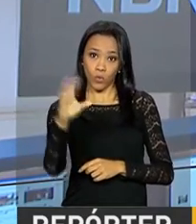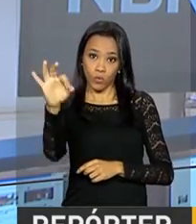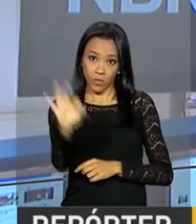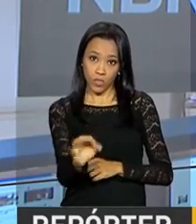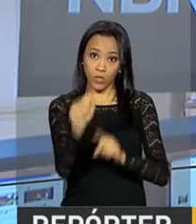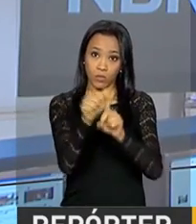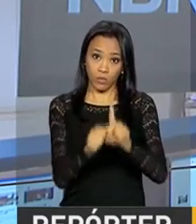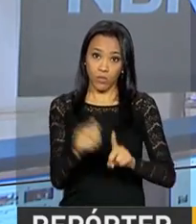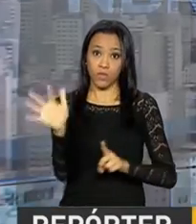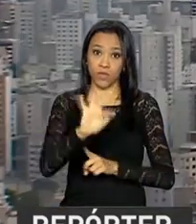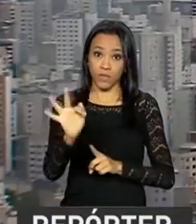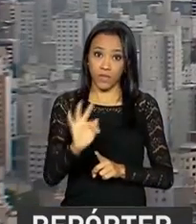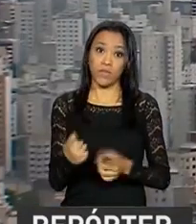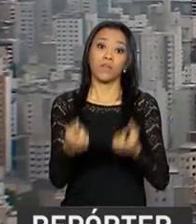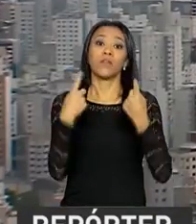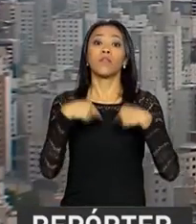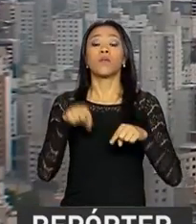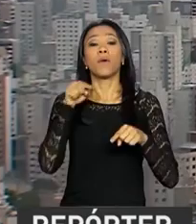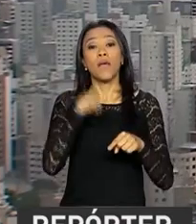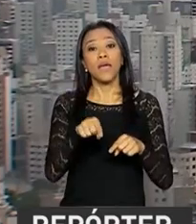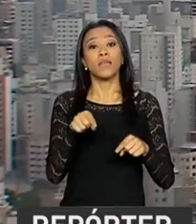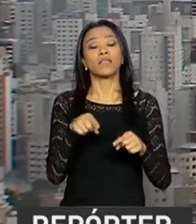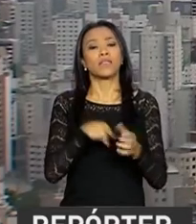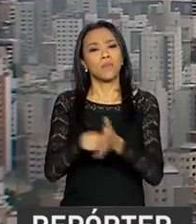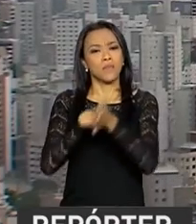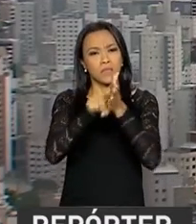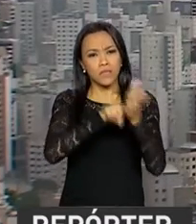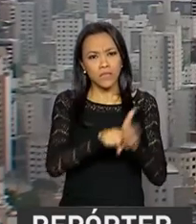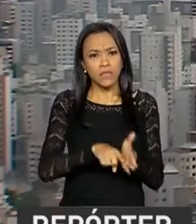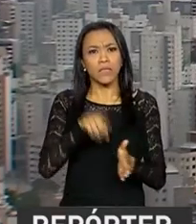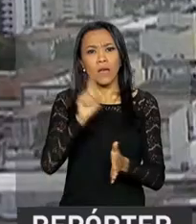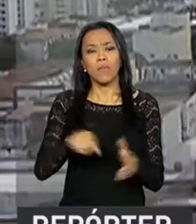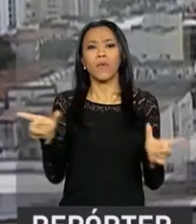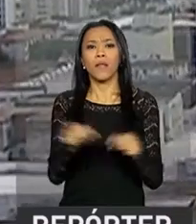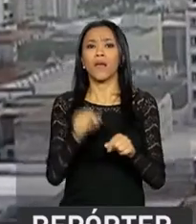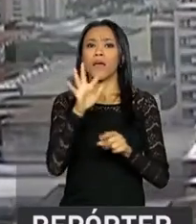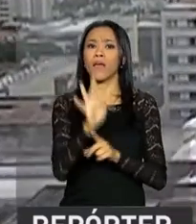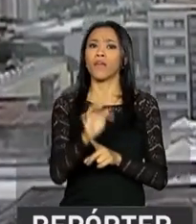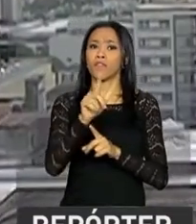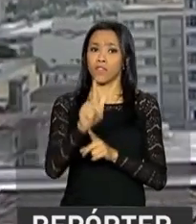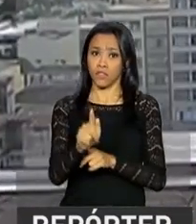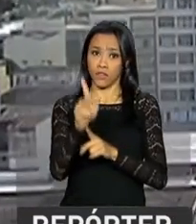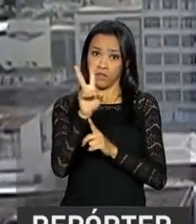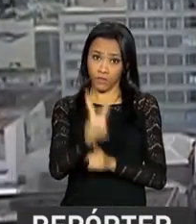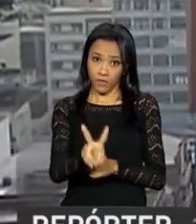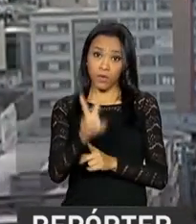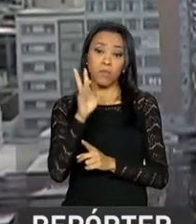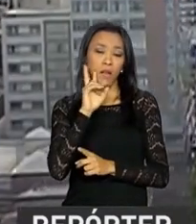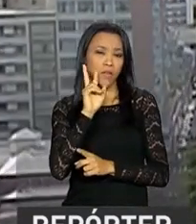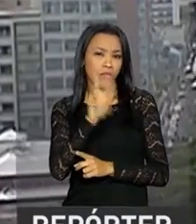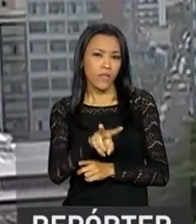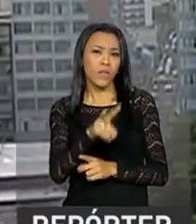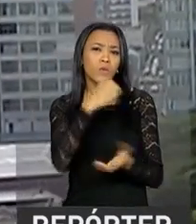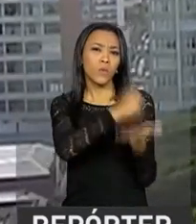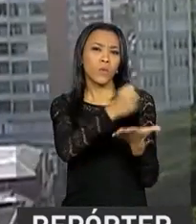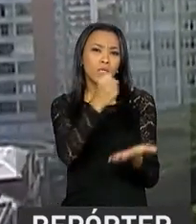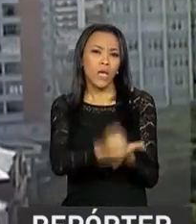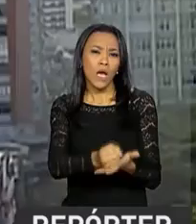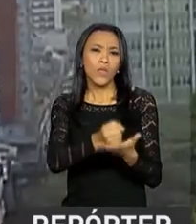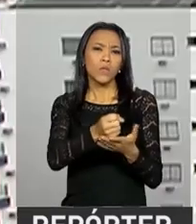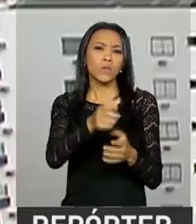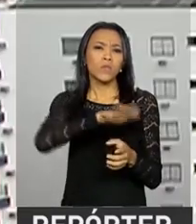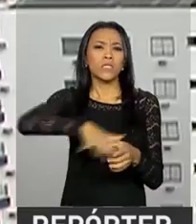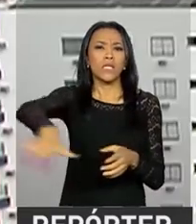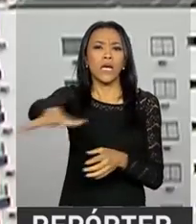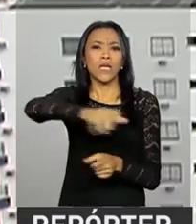fevereiro o índice medido pela fundação getúlio vargas é usado para calcular os contratos de aluguel no mês